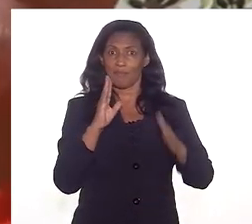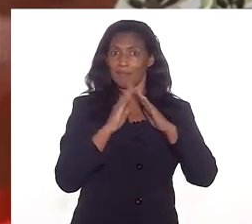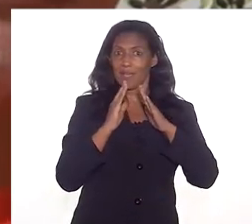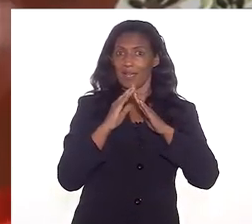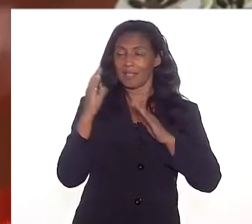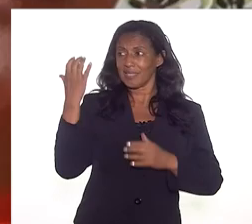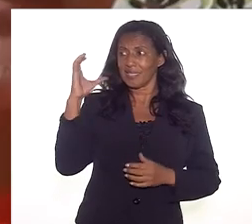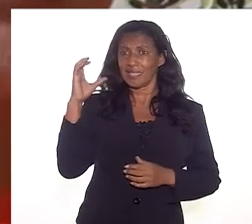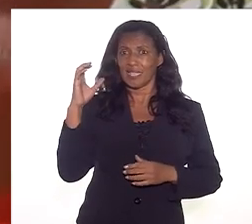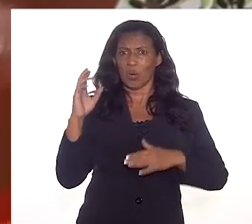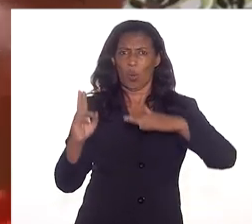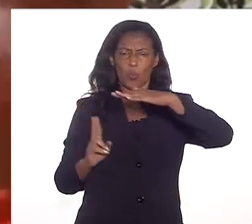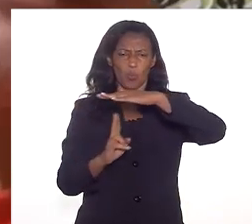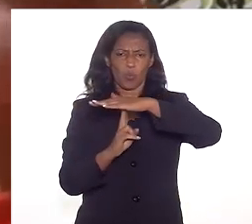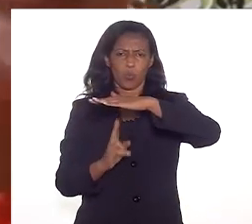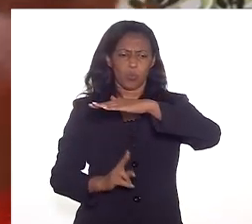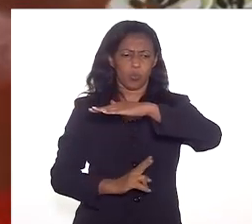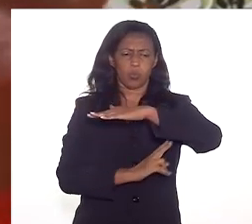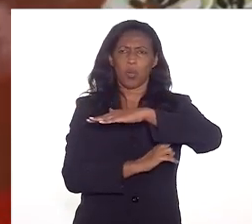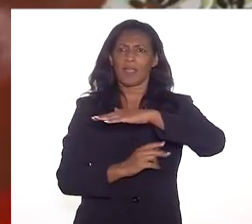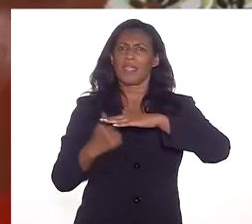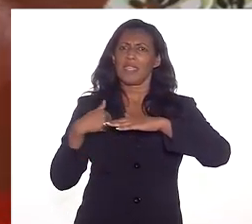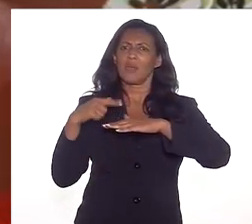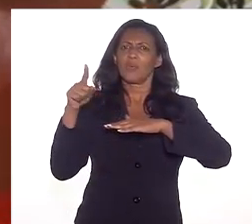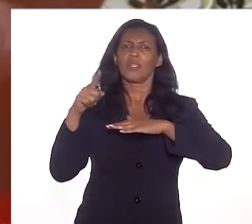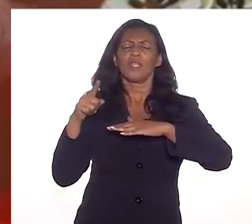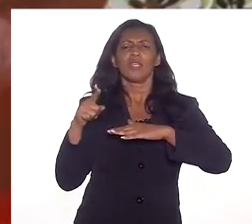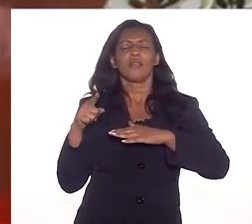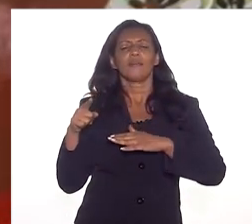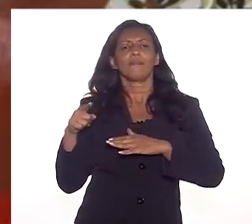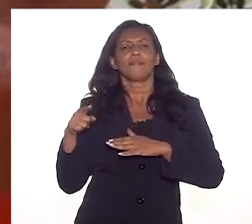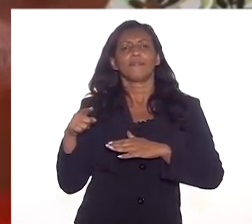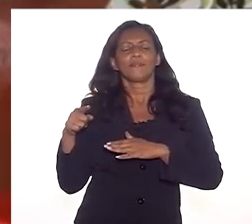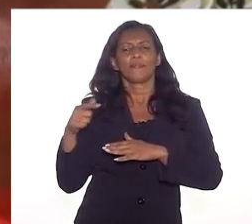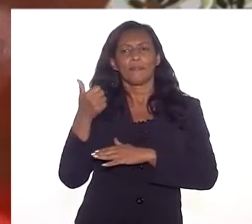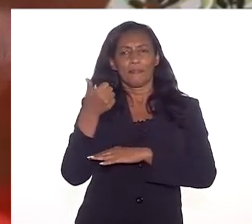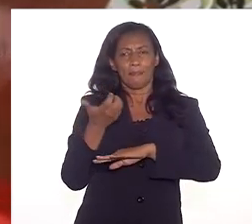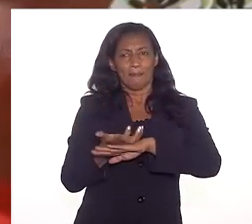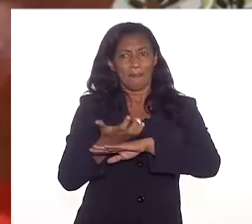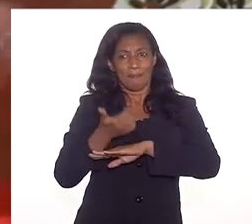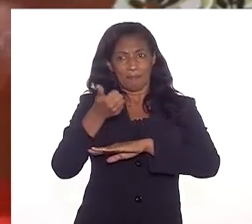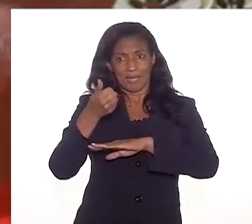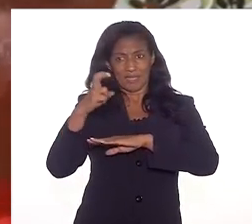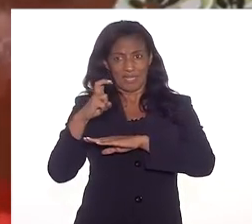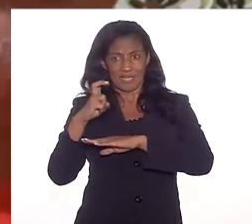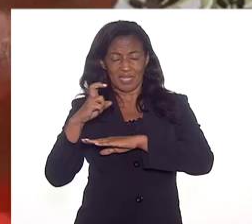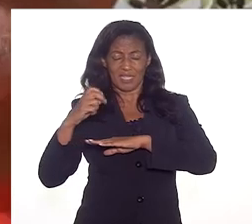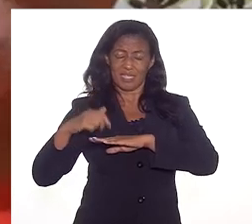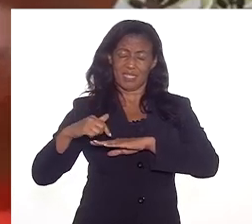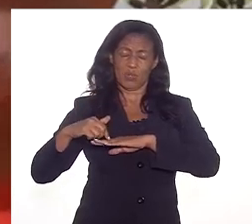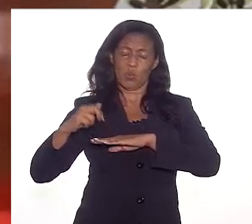Niterói. Pegava a barca, atravessava a Praça 15 até a 1ª de Março. Uma dessas...